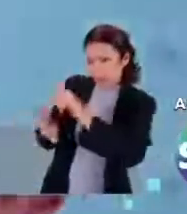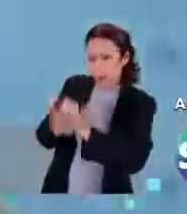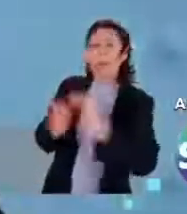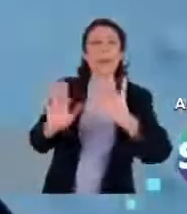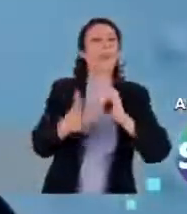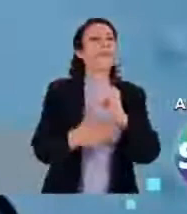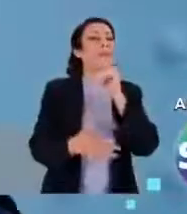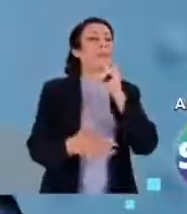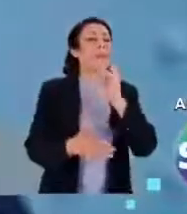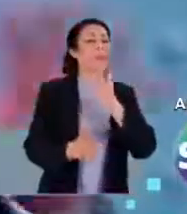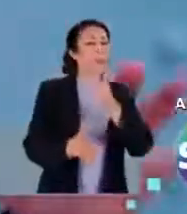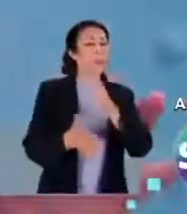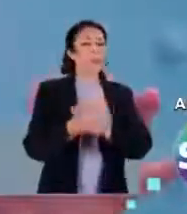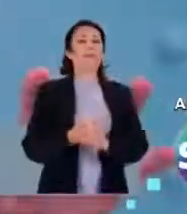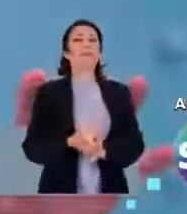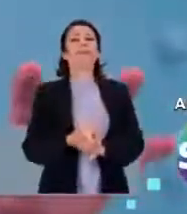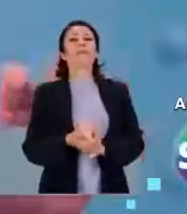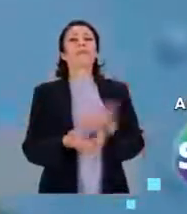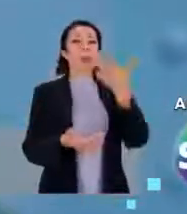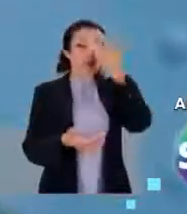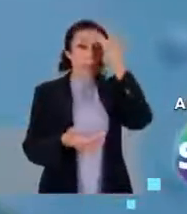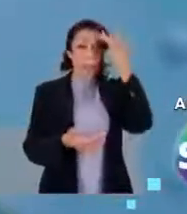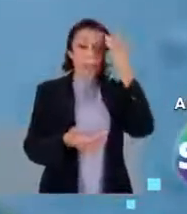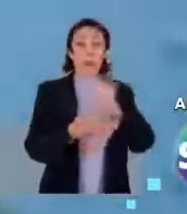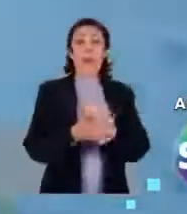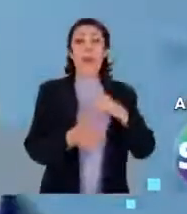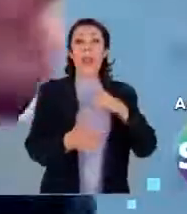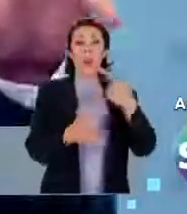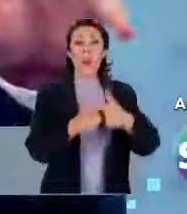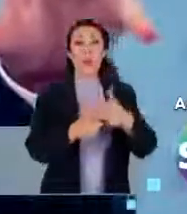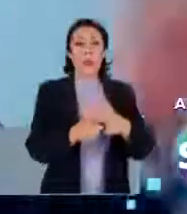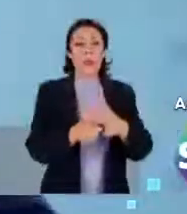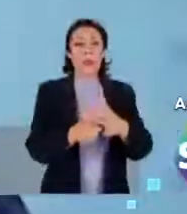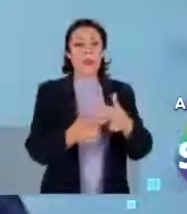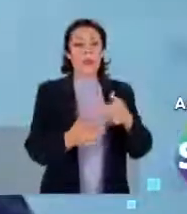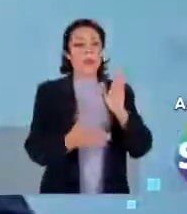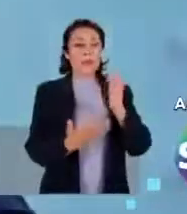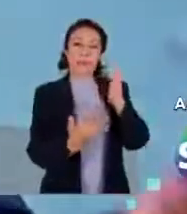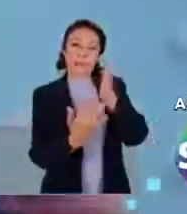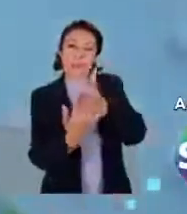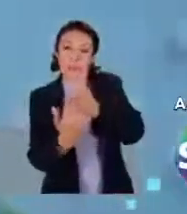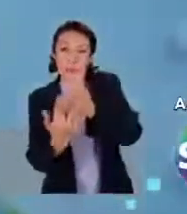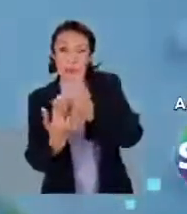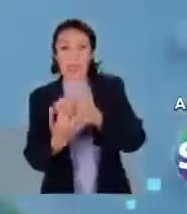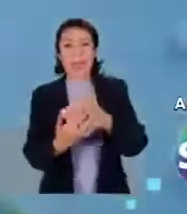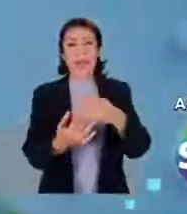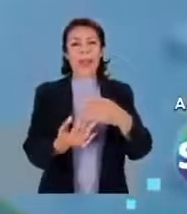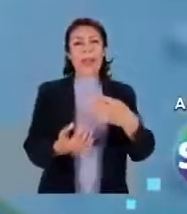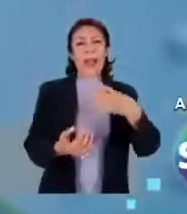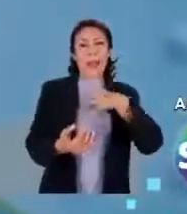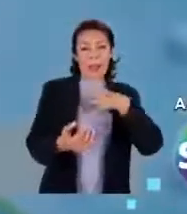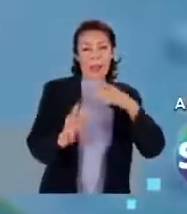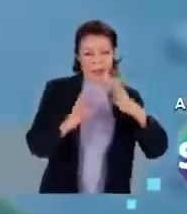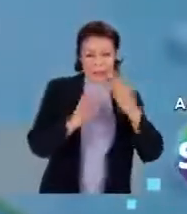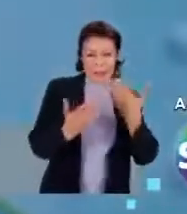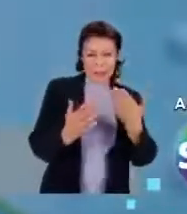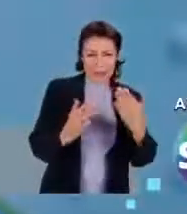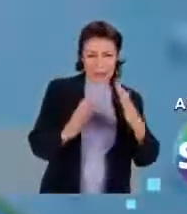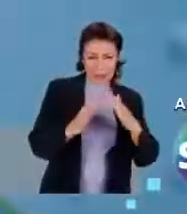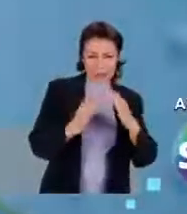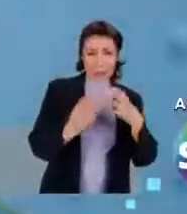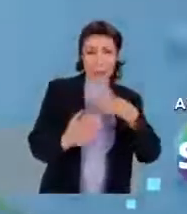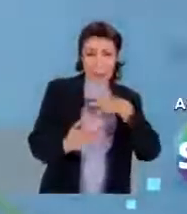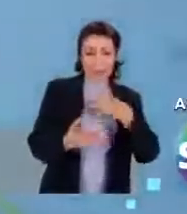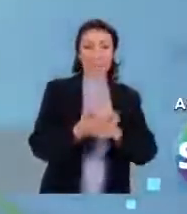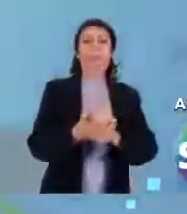um exemplo prático um camarada tá pendurado no crediário da Casa Bahia ou ou enrolado no cartão de crédito ou ou enrolado